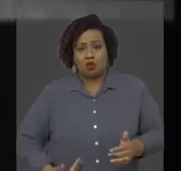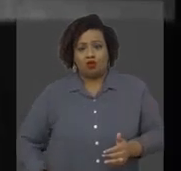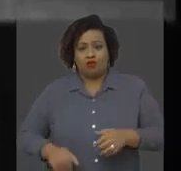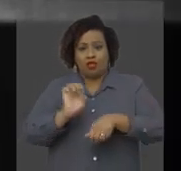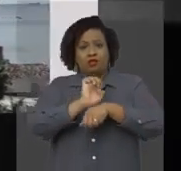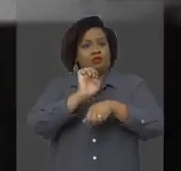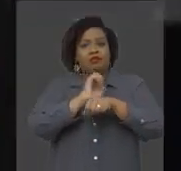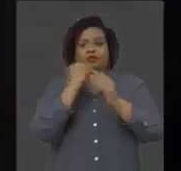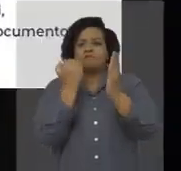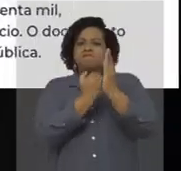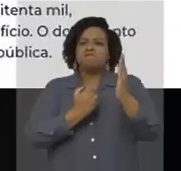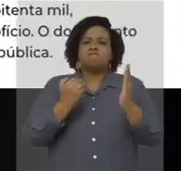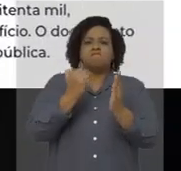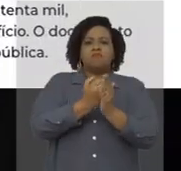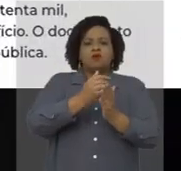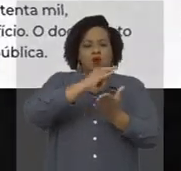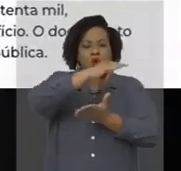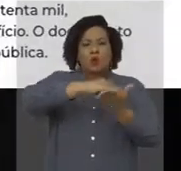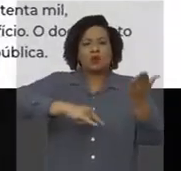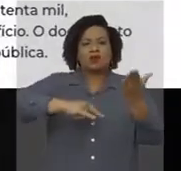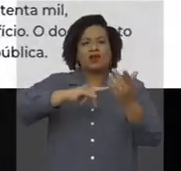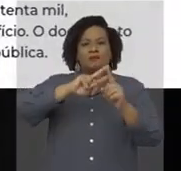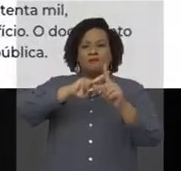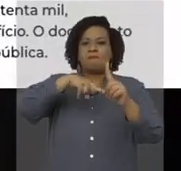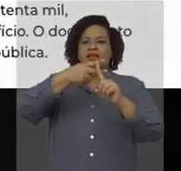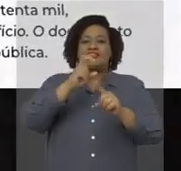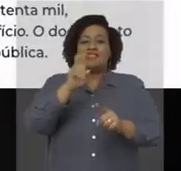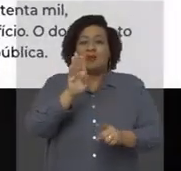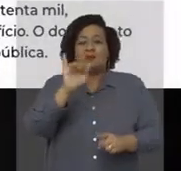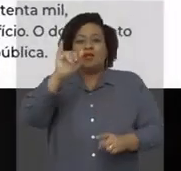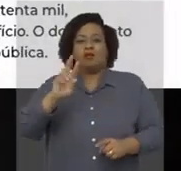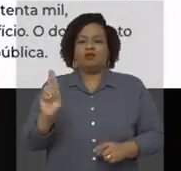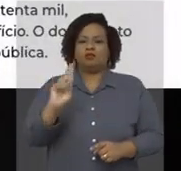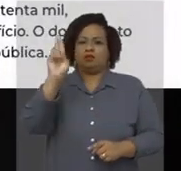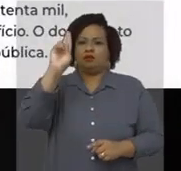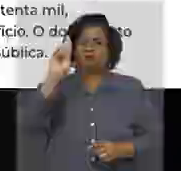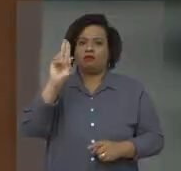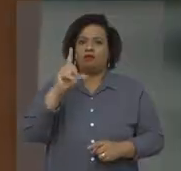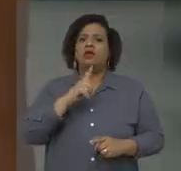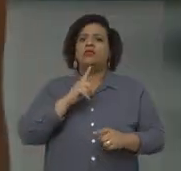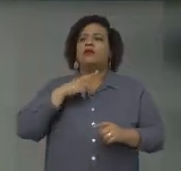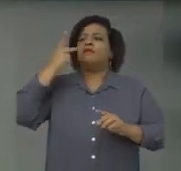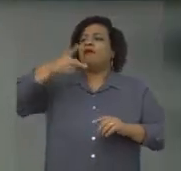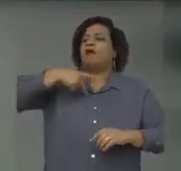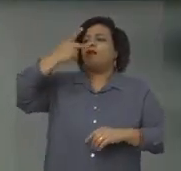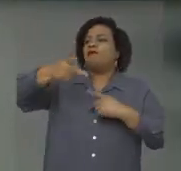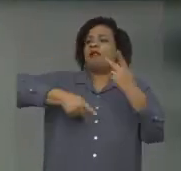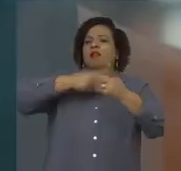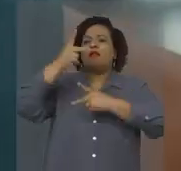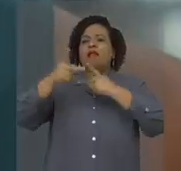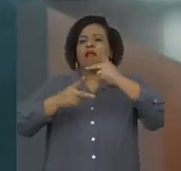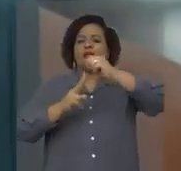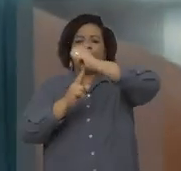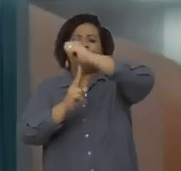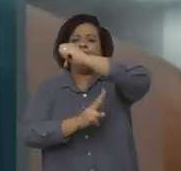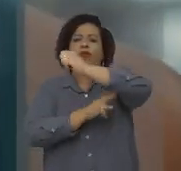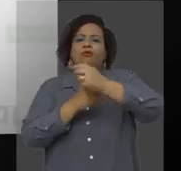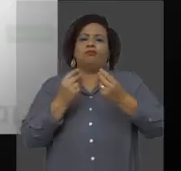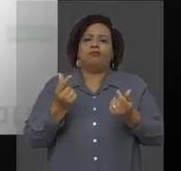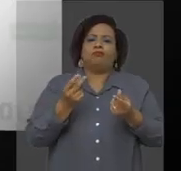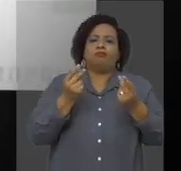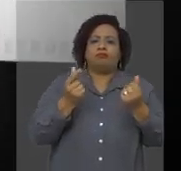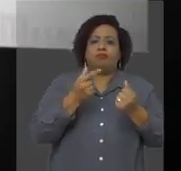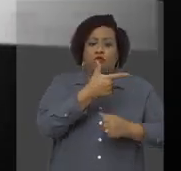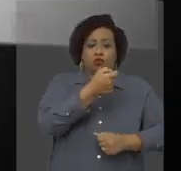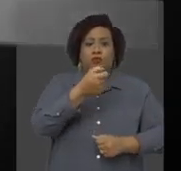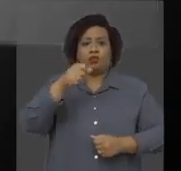governo do estado reajustou o contrato para mais de 5 bilhões de reais. A ponte é outra novela, nem começou também.